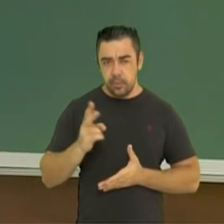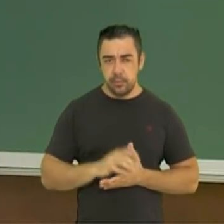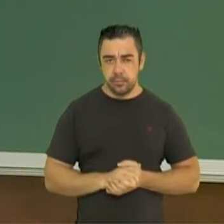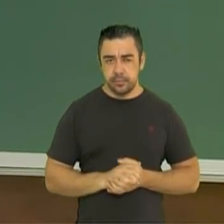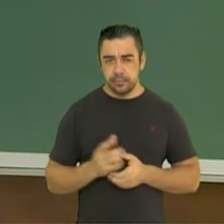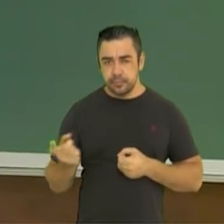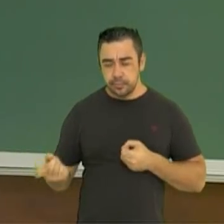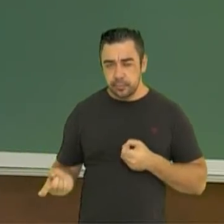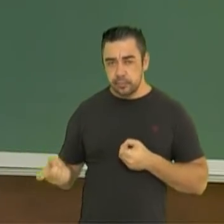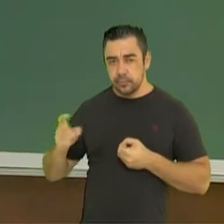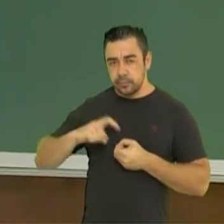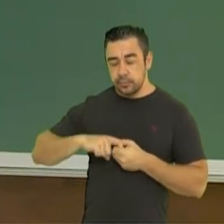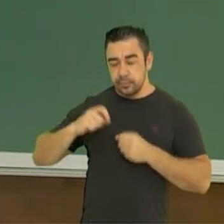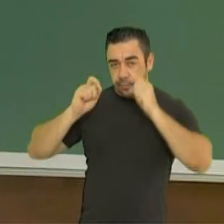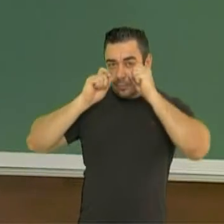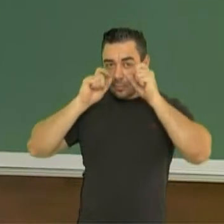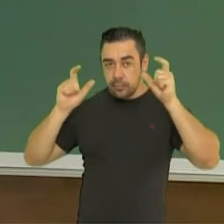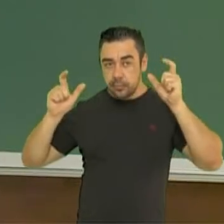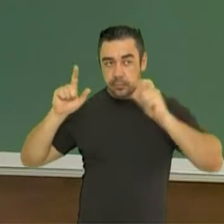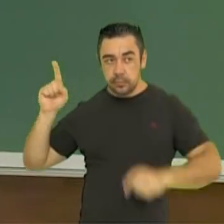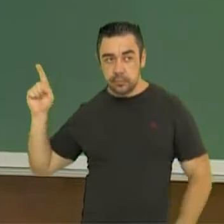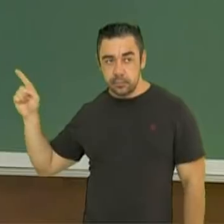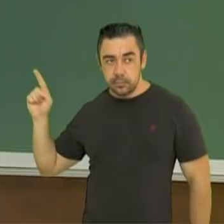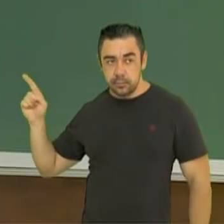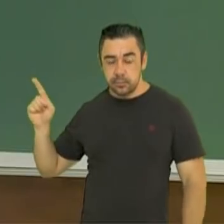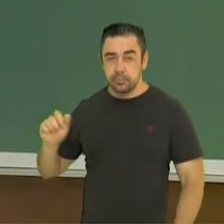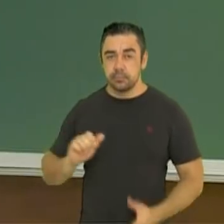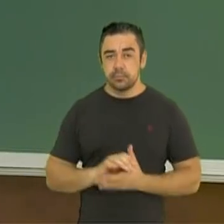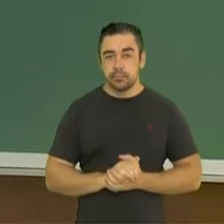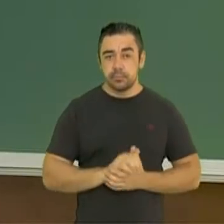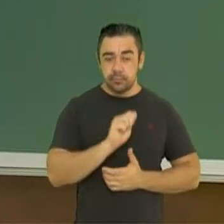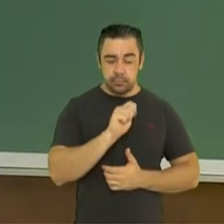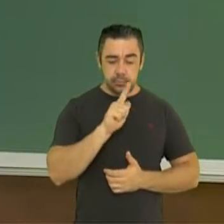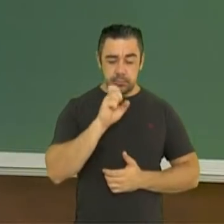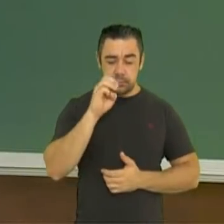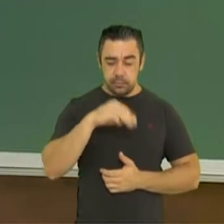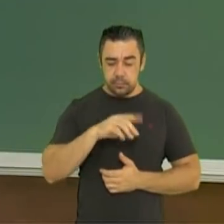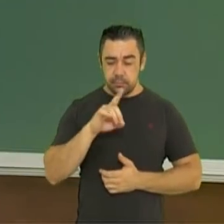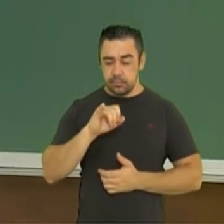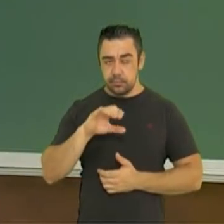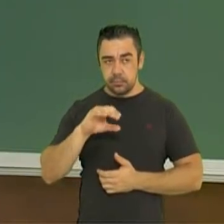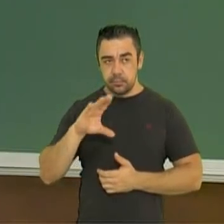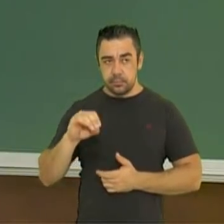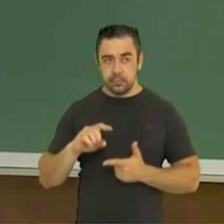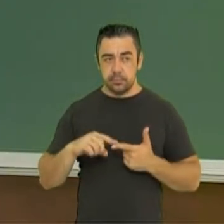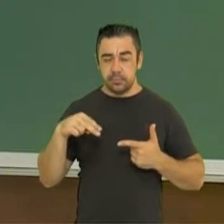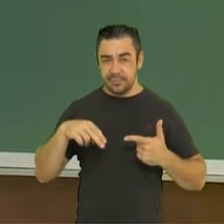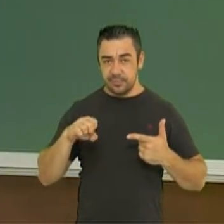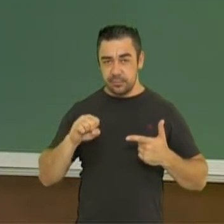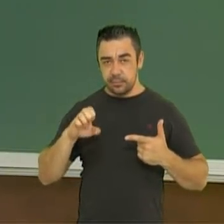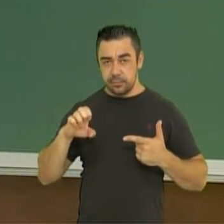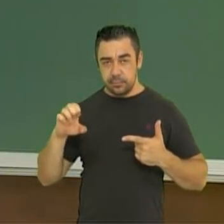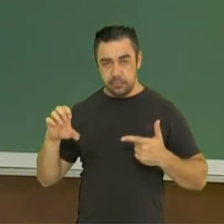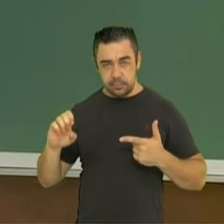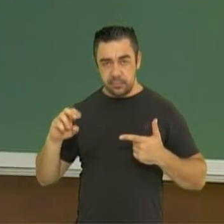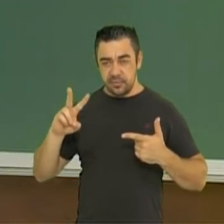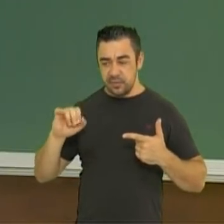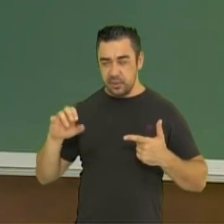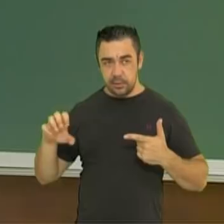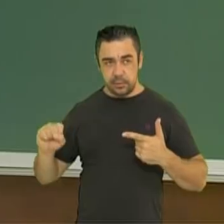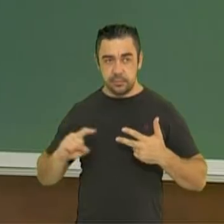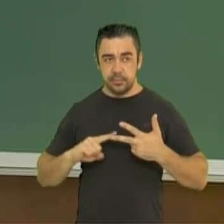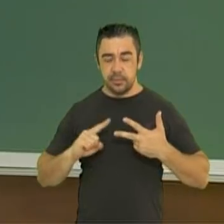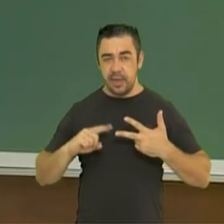quero voltar a sua atenção aqui para esses conectivos. Além disso, nesse viés, dessa maneira, tá vendo que é um texto